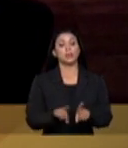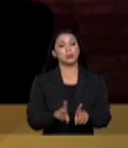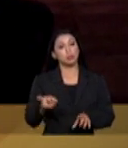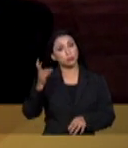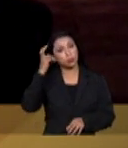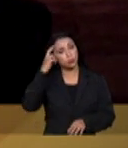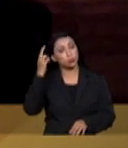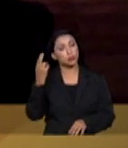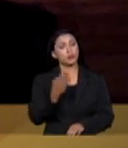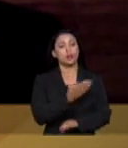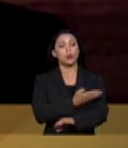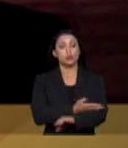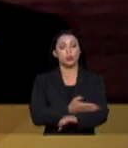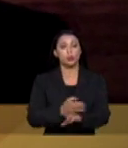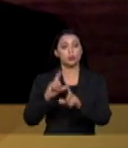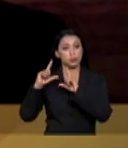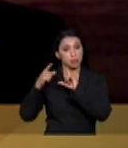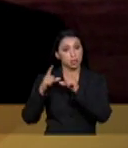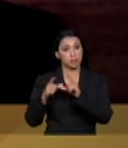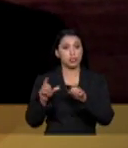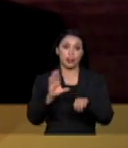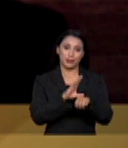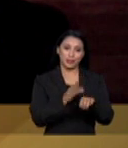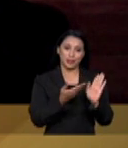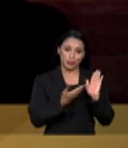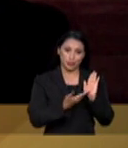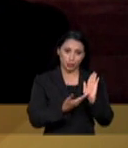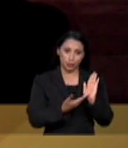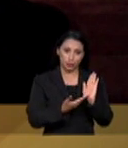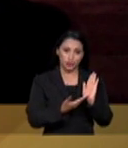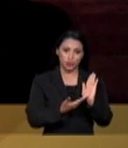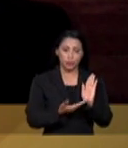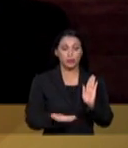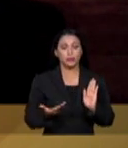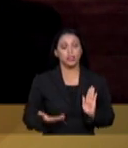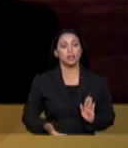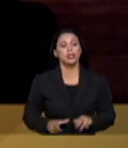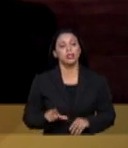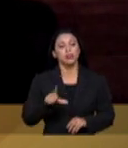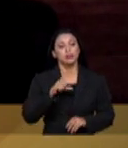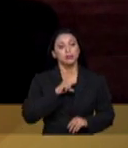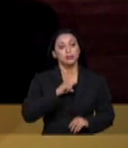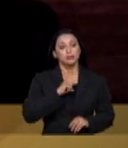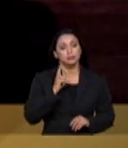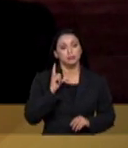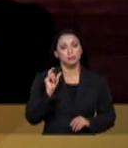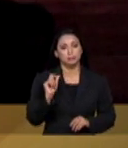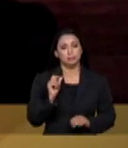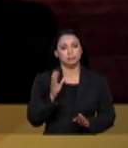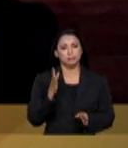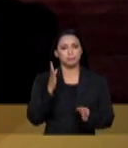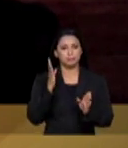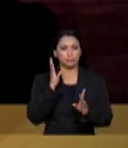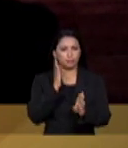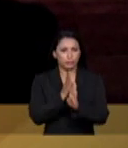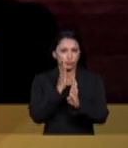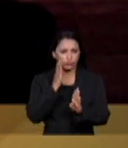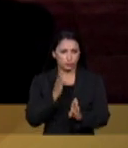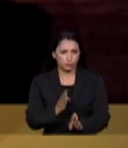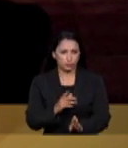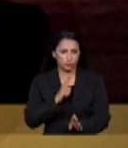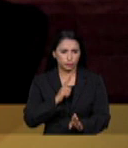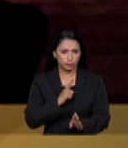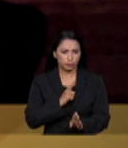e tradições Esse é o preço da condição a fim de localizar delimitar e